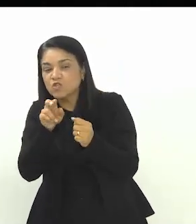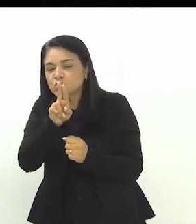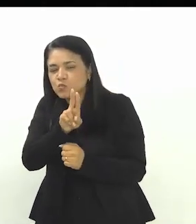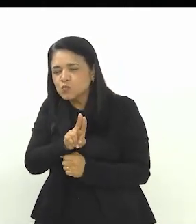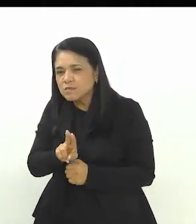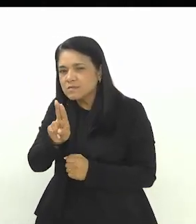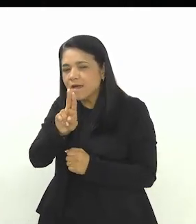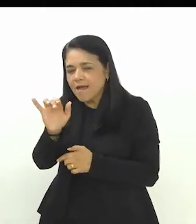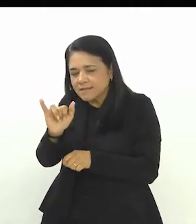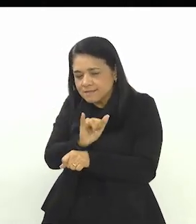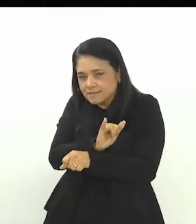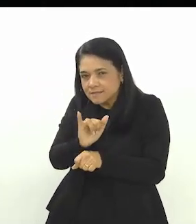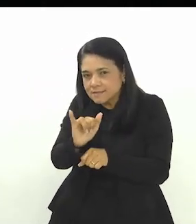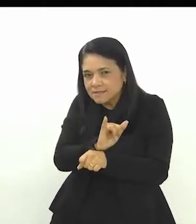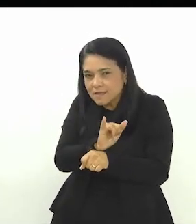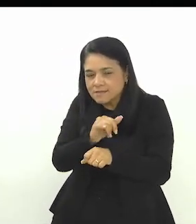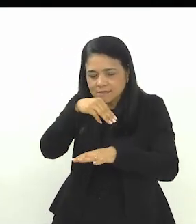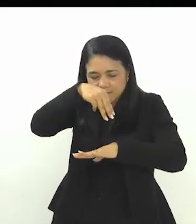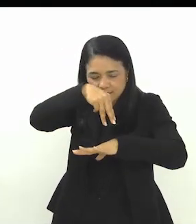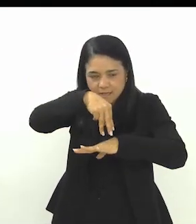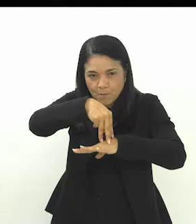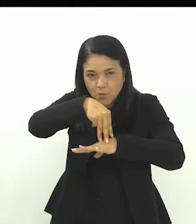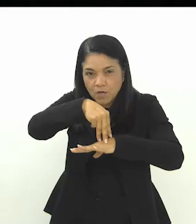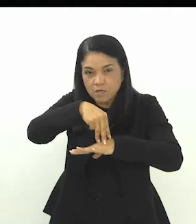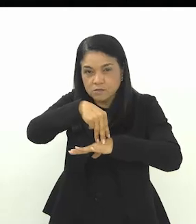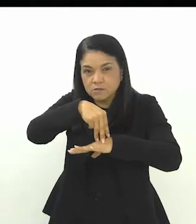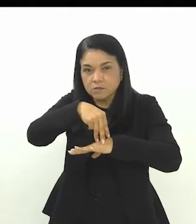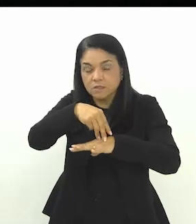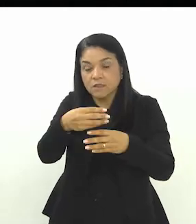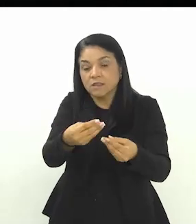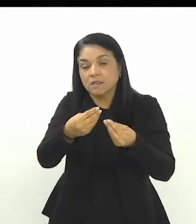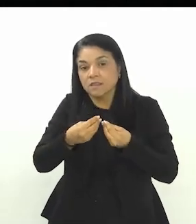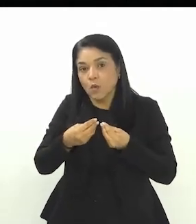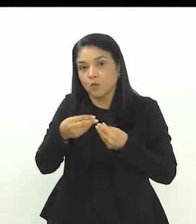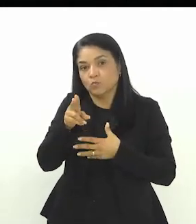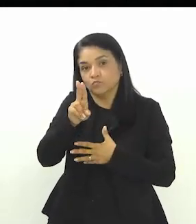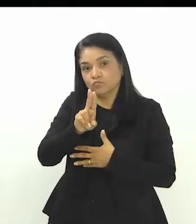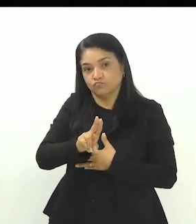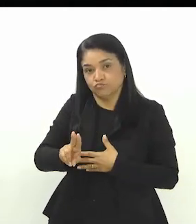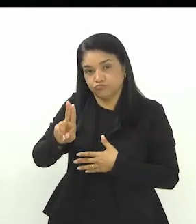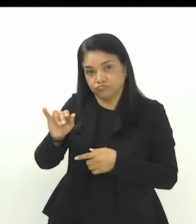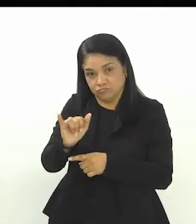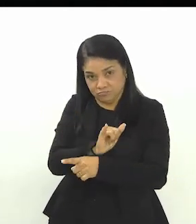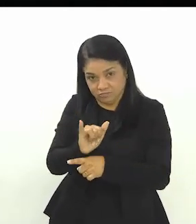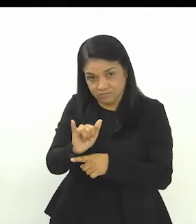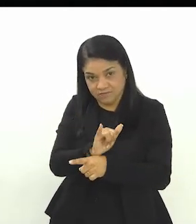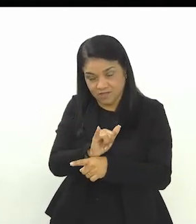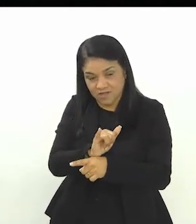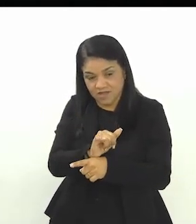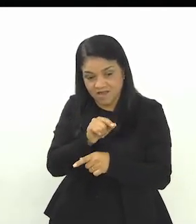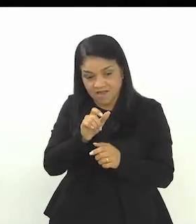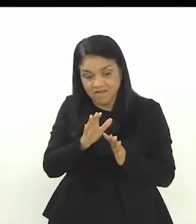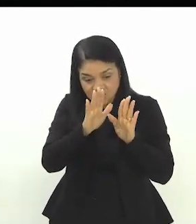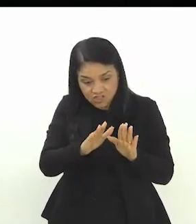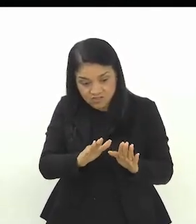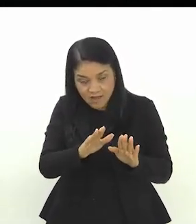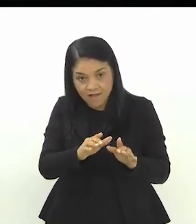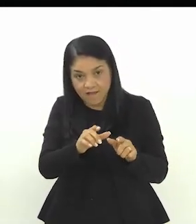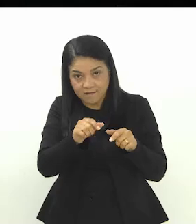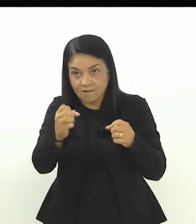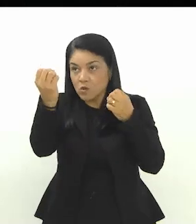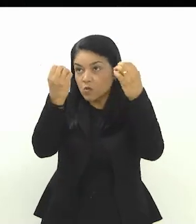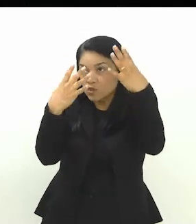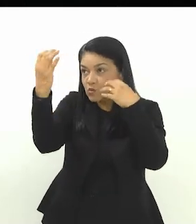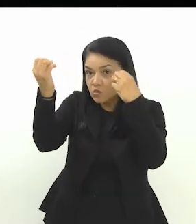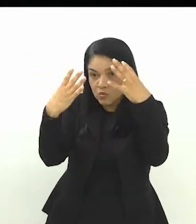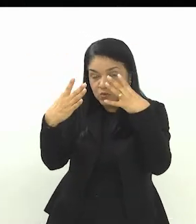de usar o que a Sapucaí nos deu de recurso, né? Não é porque está lá que você pode usar de qualquer